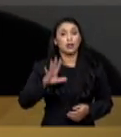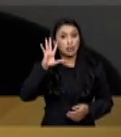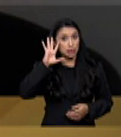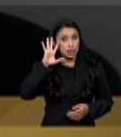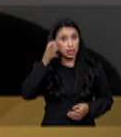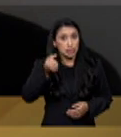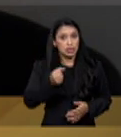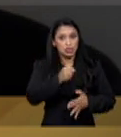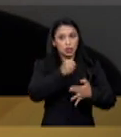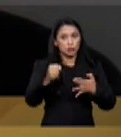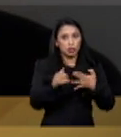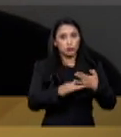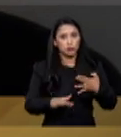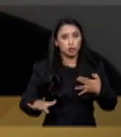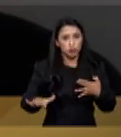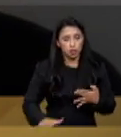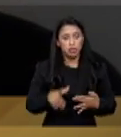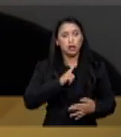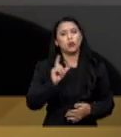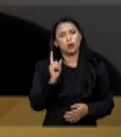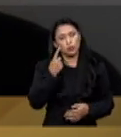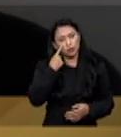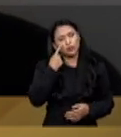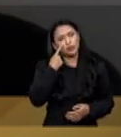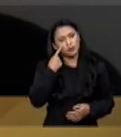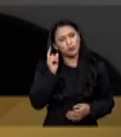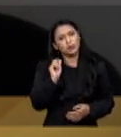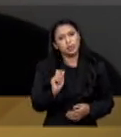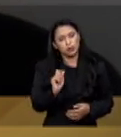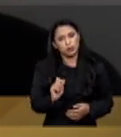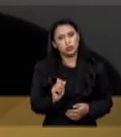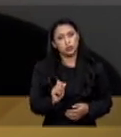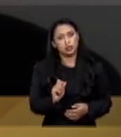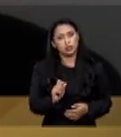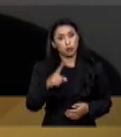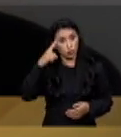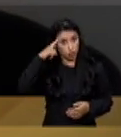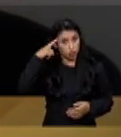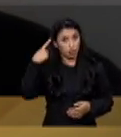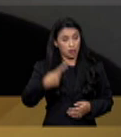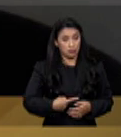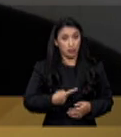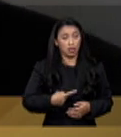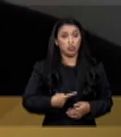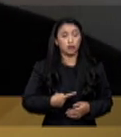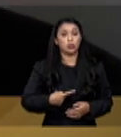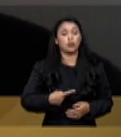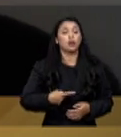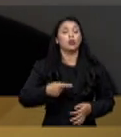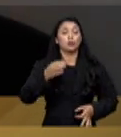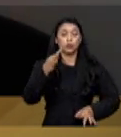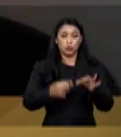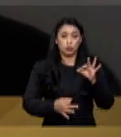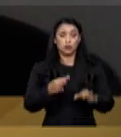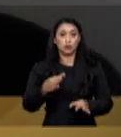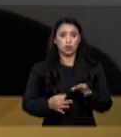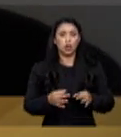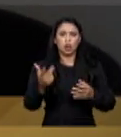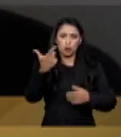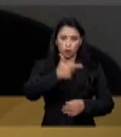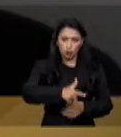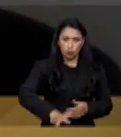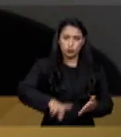concretização da jurisdição, como previsto no ordenamento jurídico em vigor. E prossegui na decisão